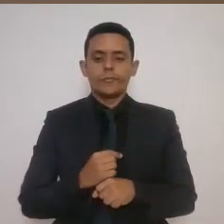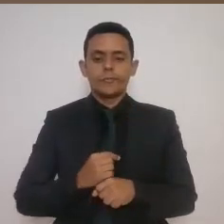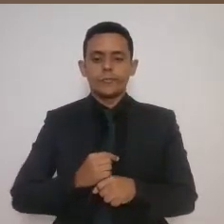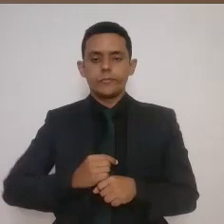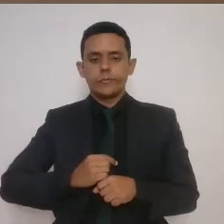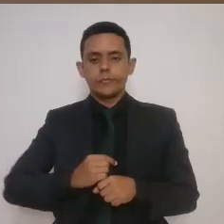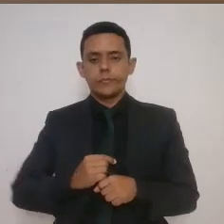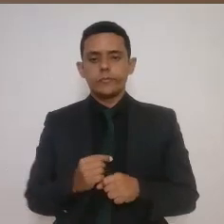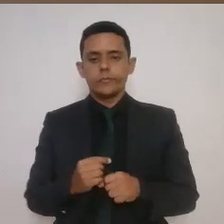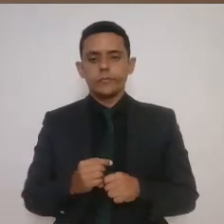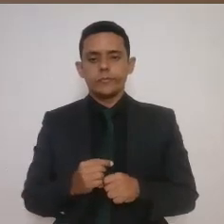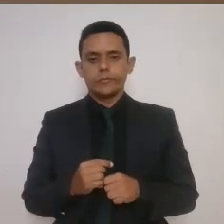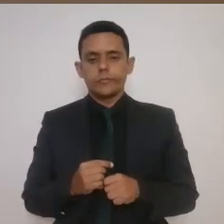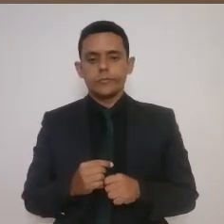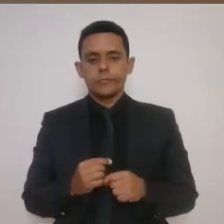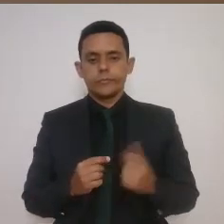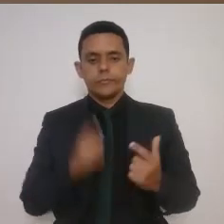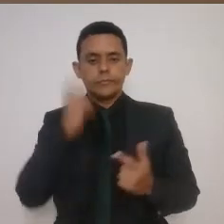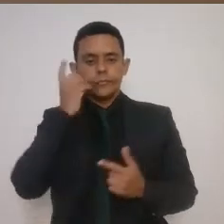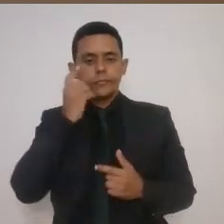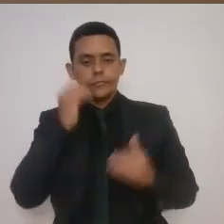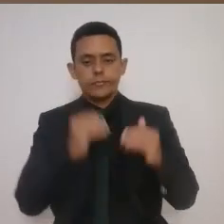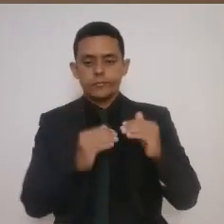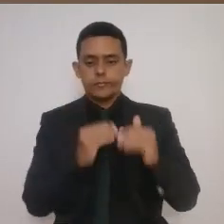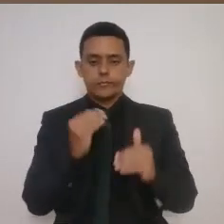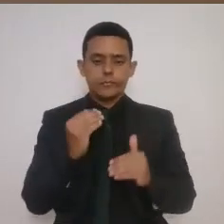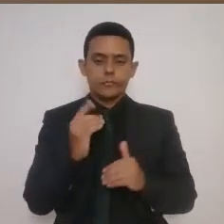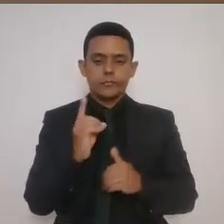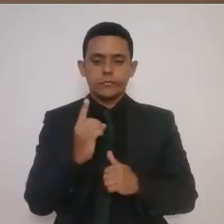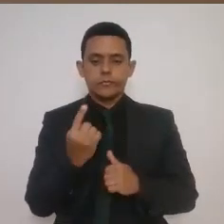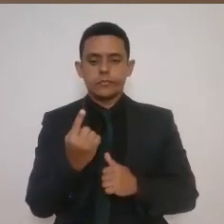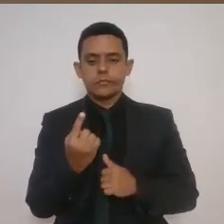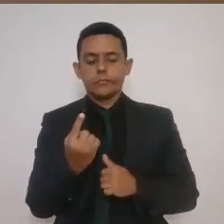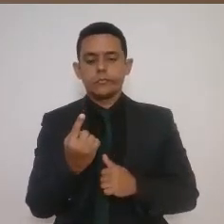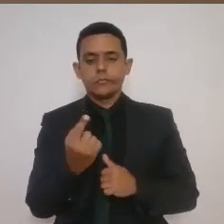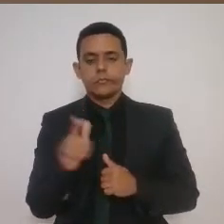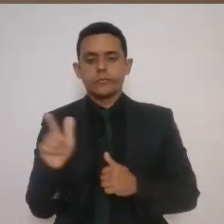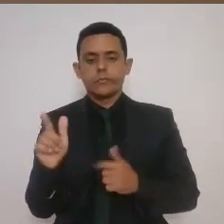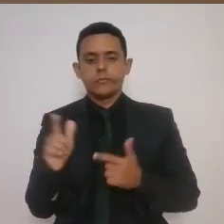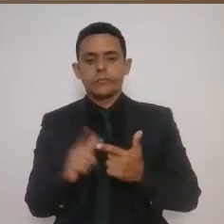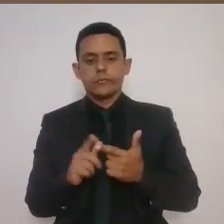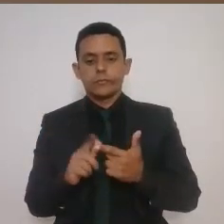da relatoria do desembargador Cláudio, e nos demais,